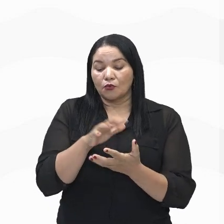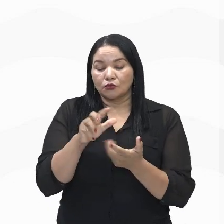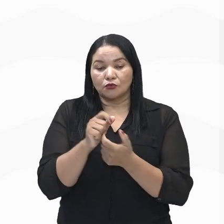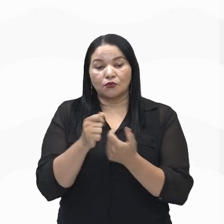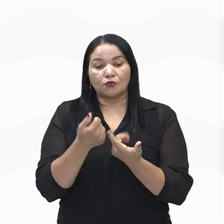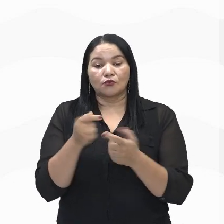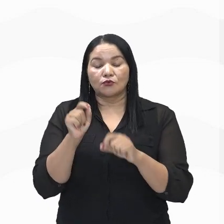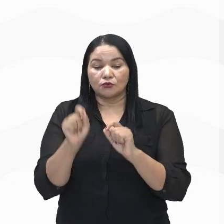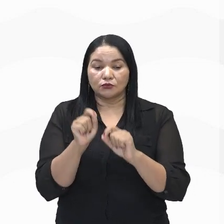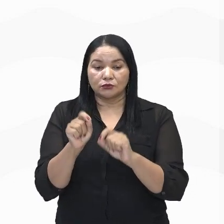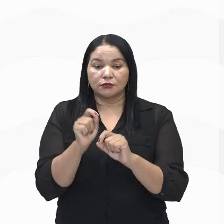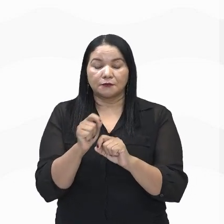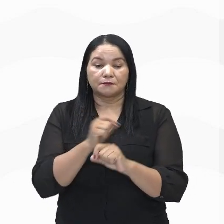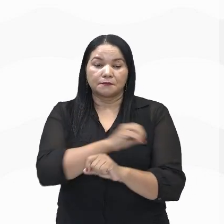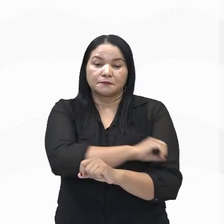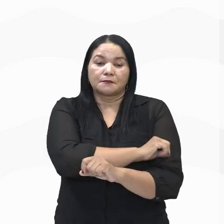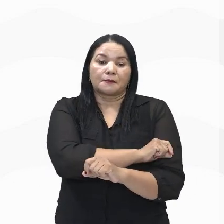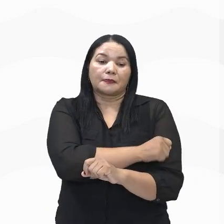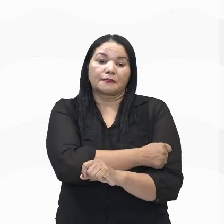de qualidade até 2030,